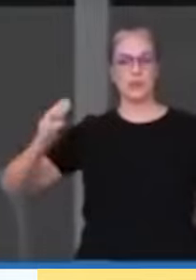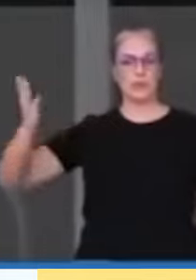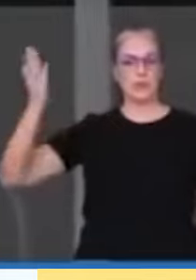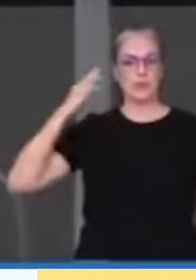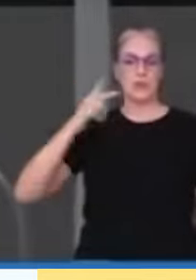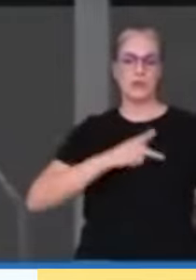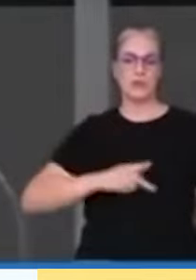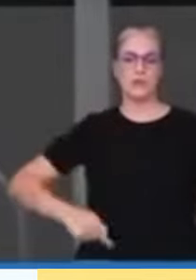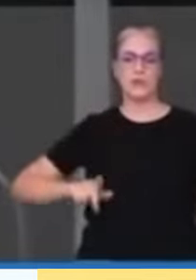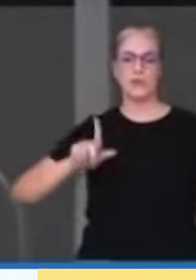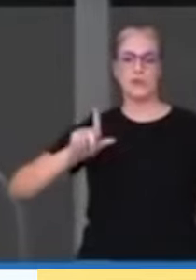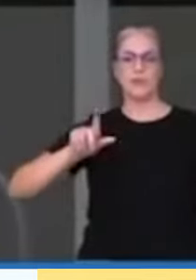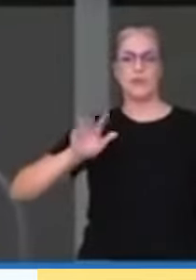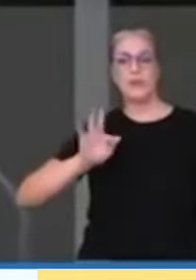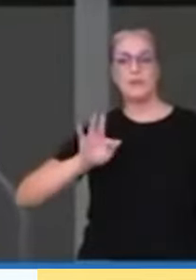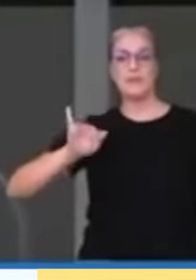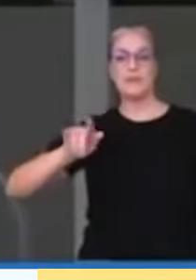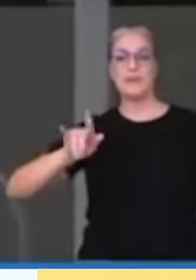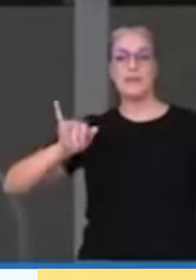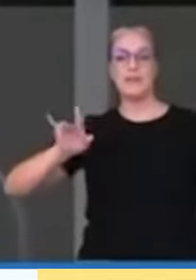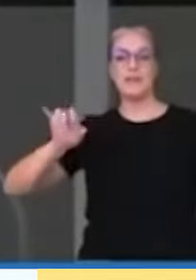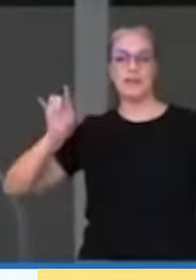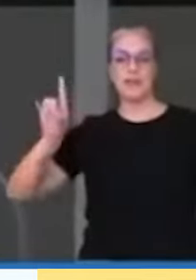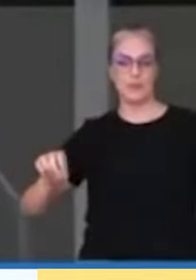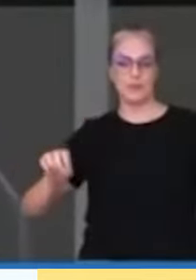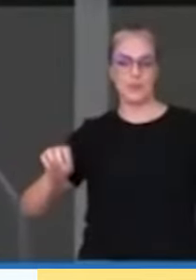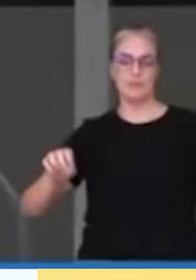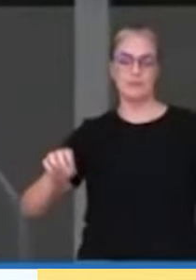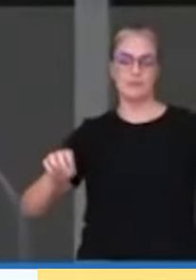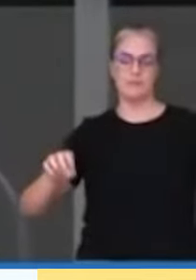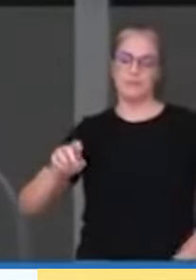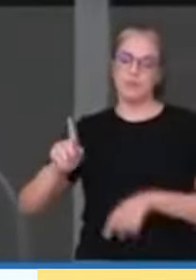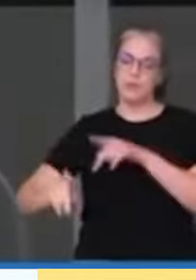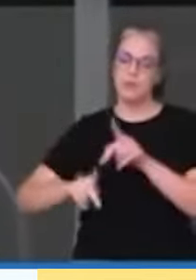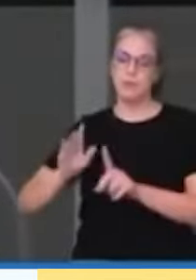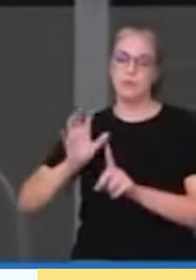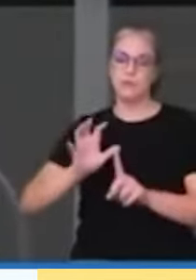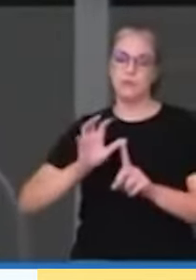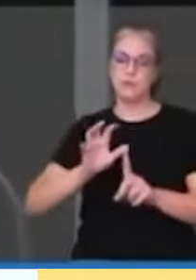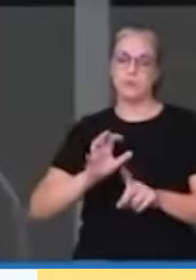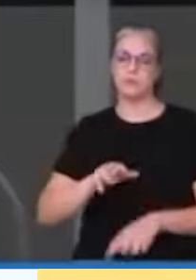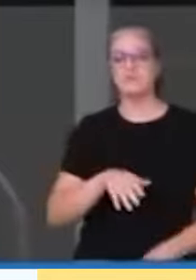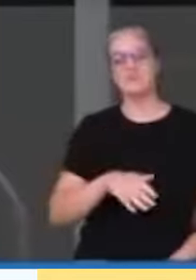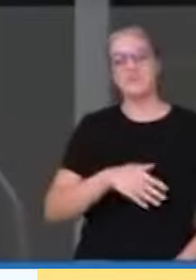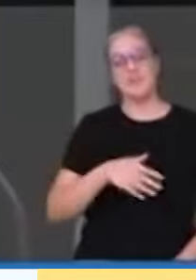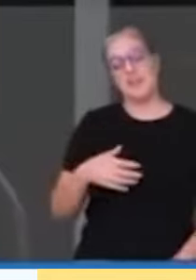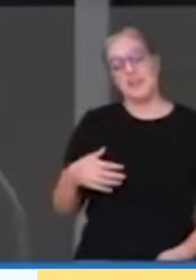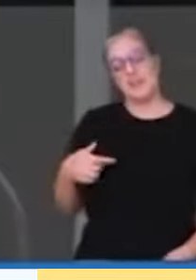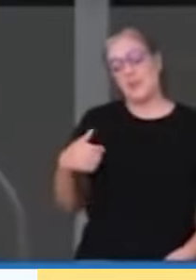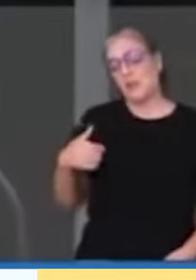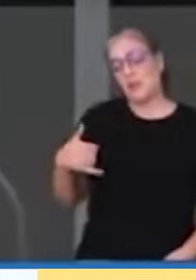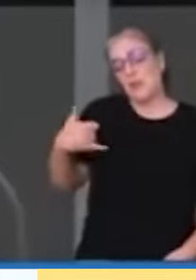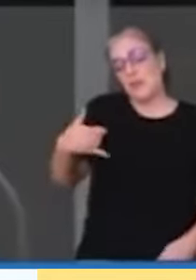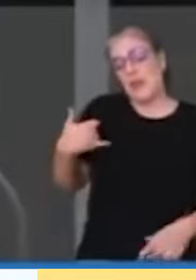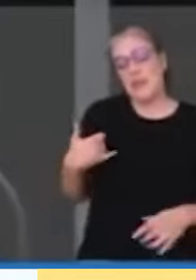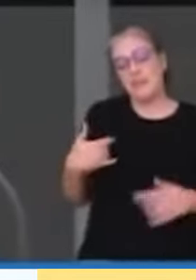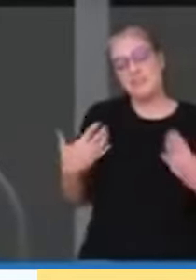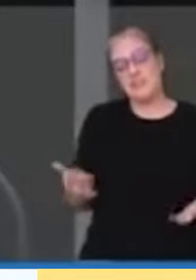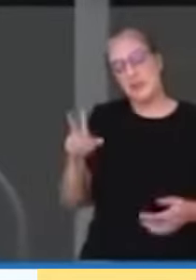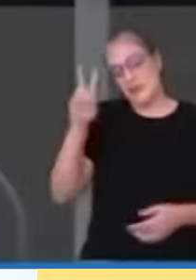General Figueiredo, pressionado por amplo movimento social, a velhice tem suas compensações, eu participei, deputado